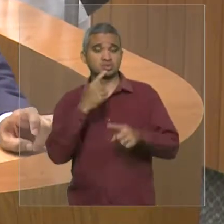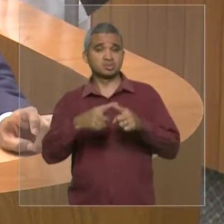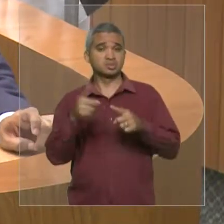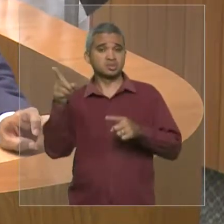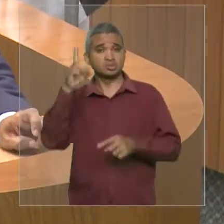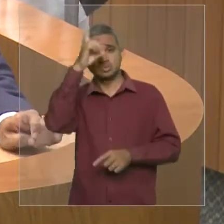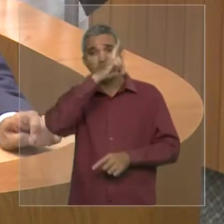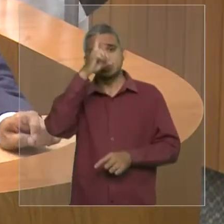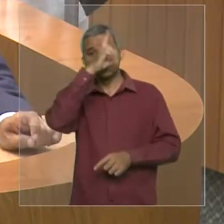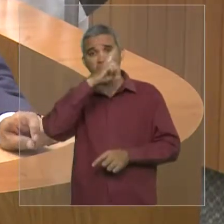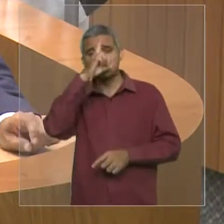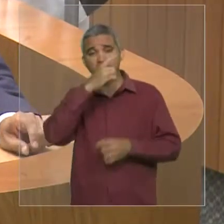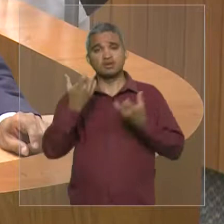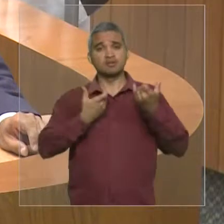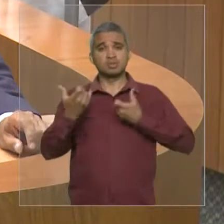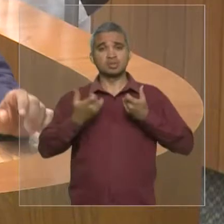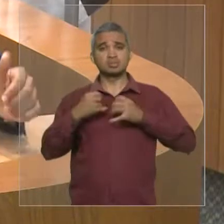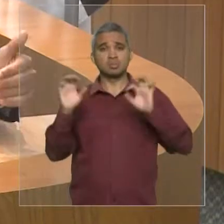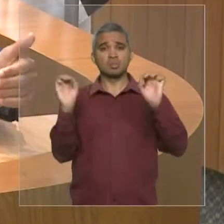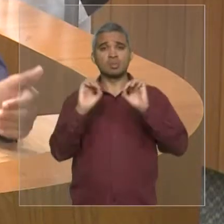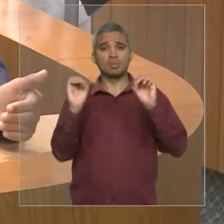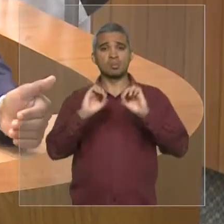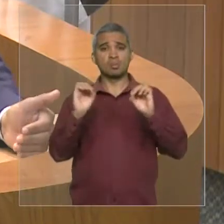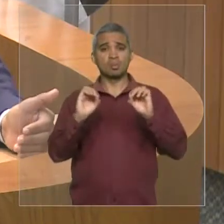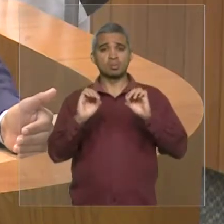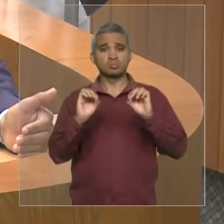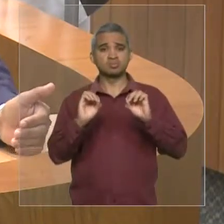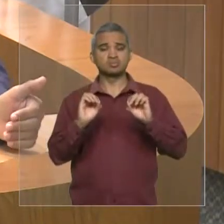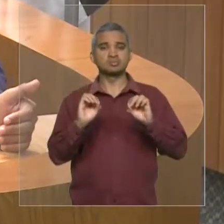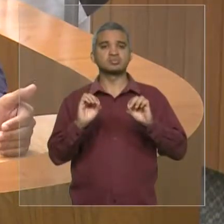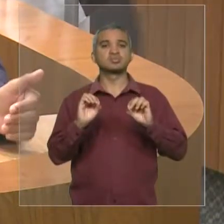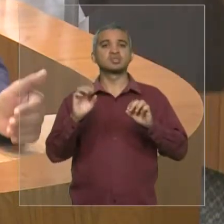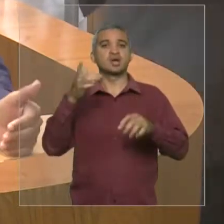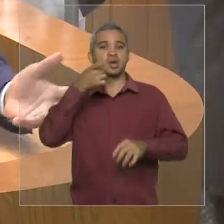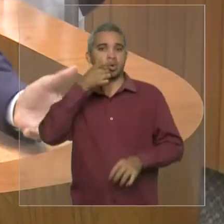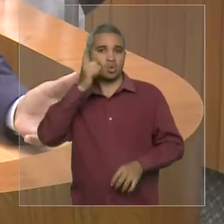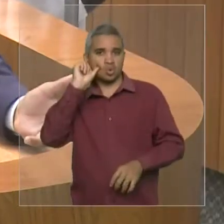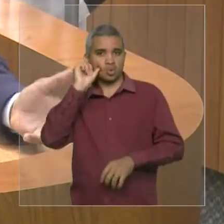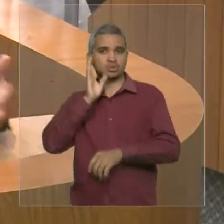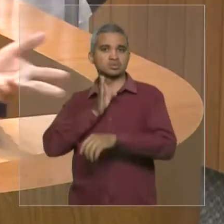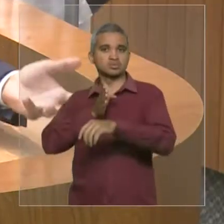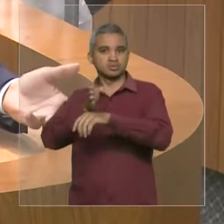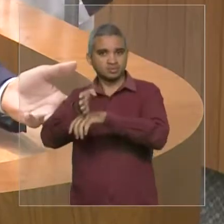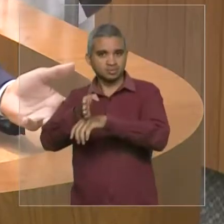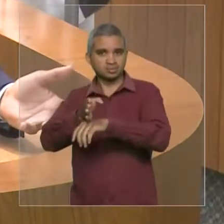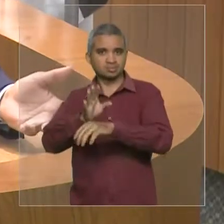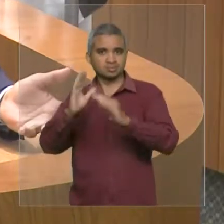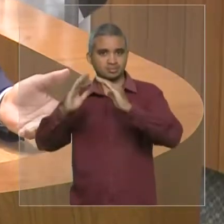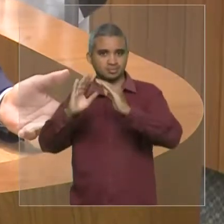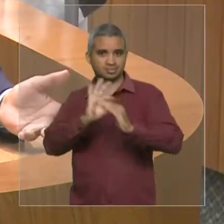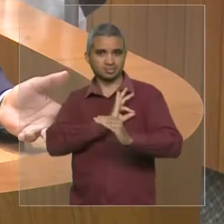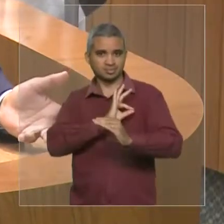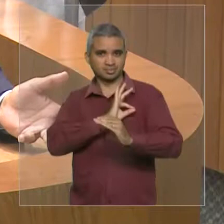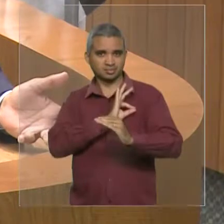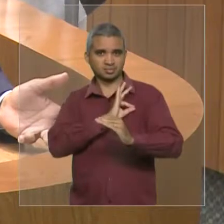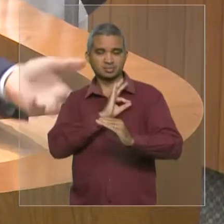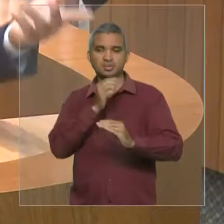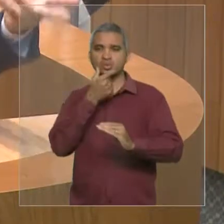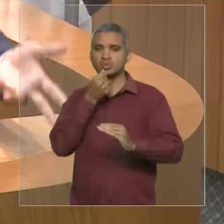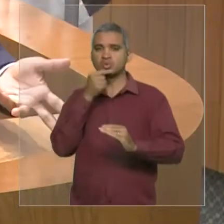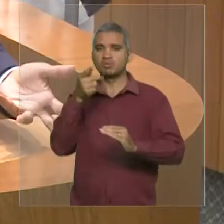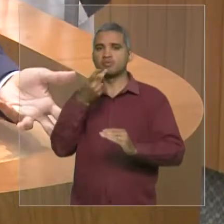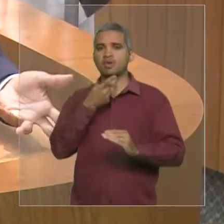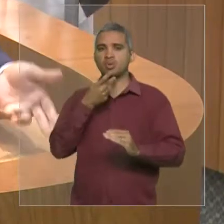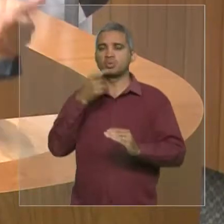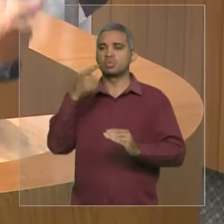E a informação de que a delegacia estava sem internet. Fiquei cheio de dúvidas, e uma delegacia sem internet, eu não compreendi. Logo